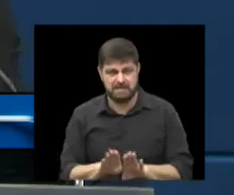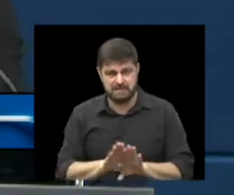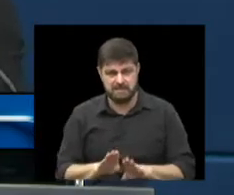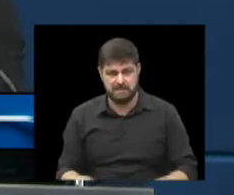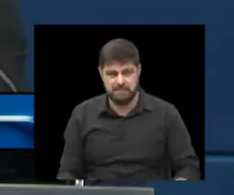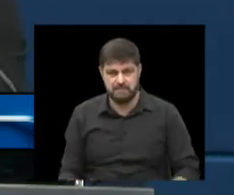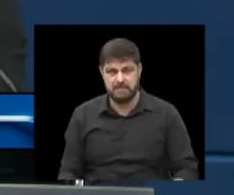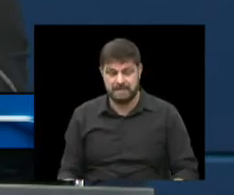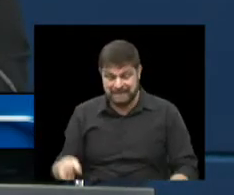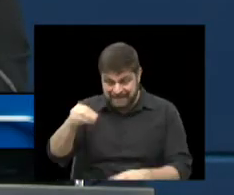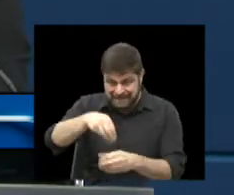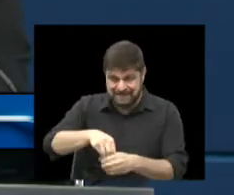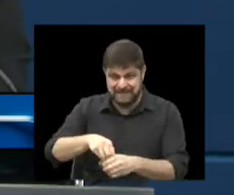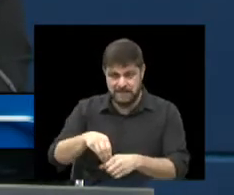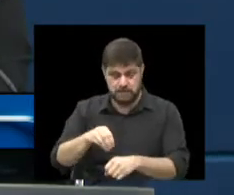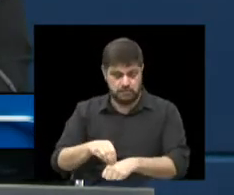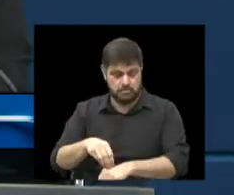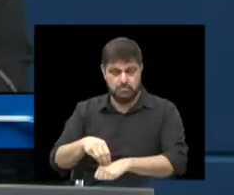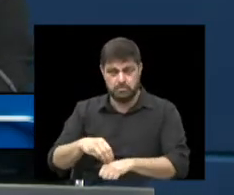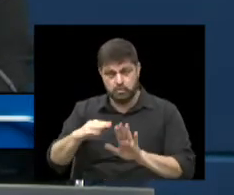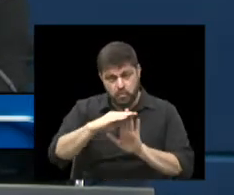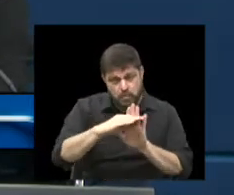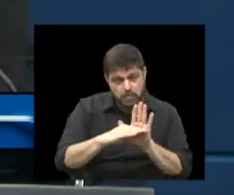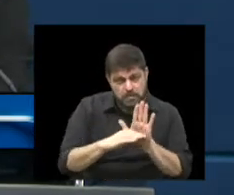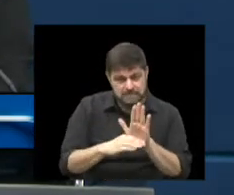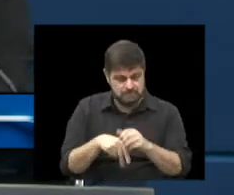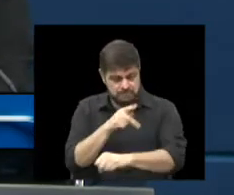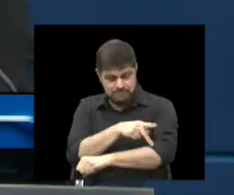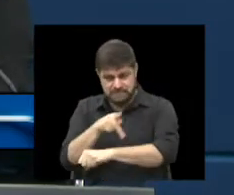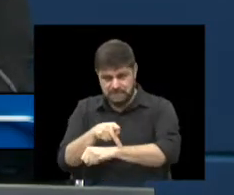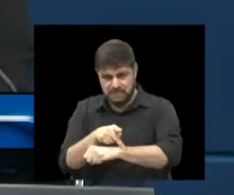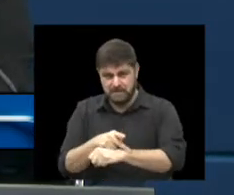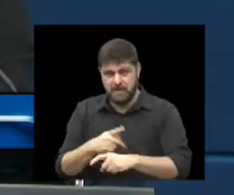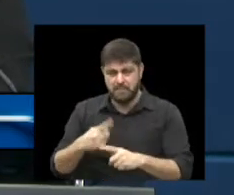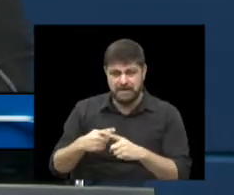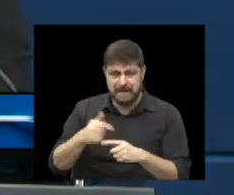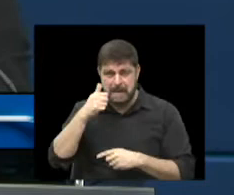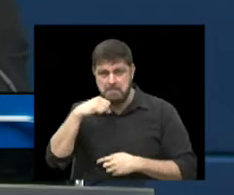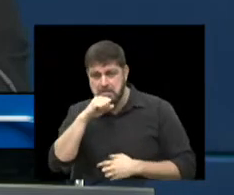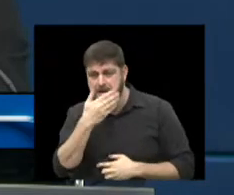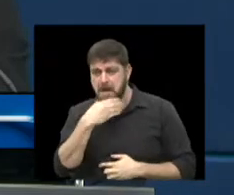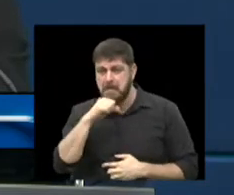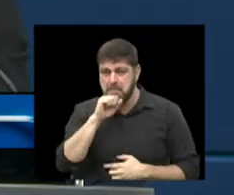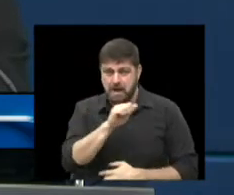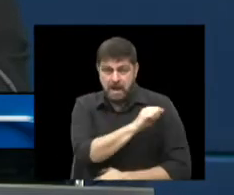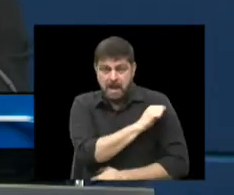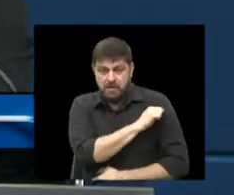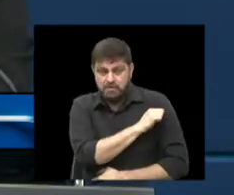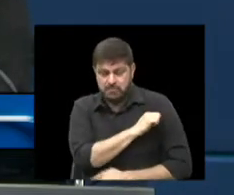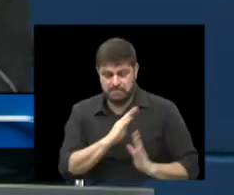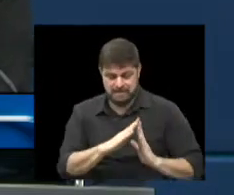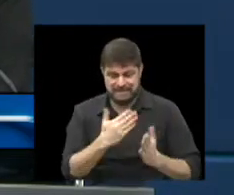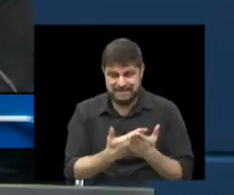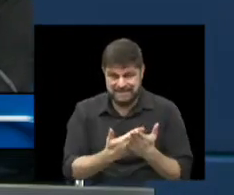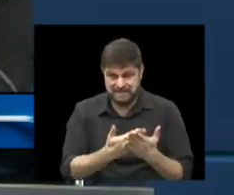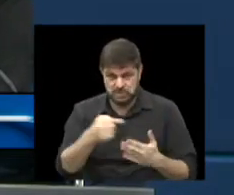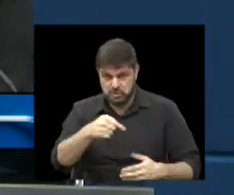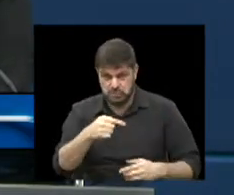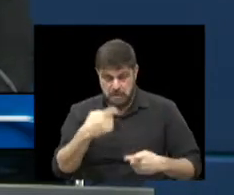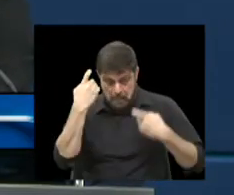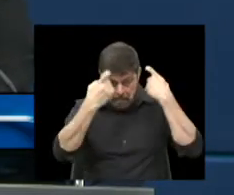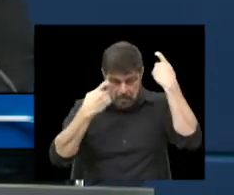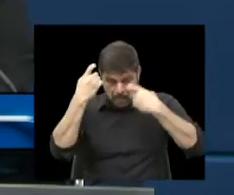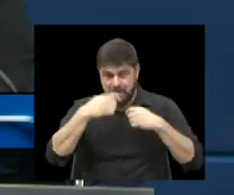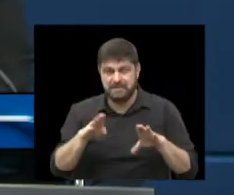processo pedagógico. Muitos pais, mães e alunos estão preocupados com a situação de violência na escola. O fenômeno da